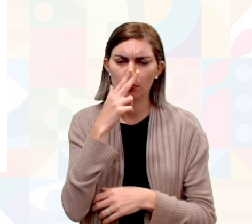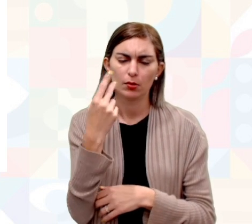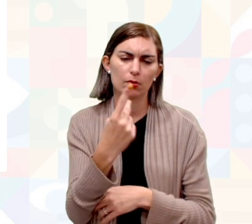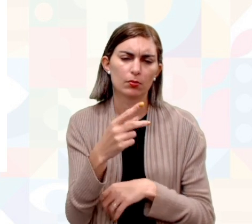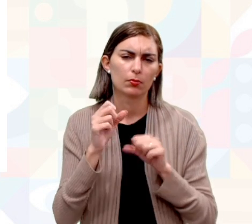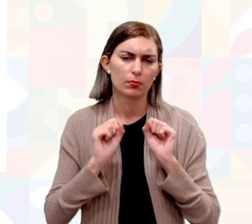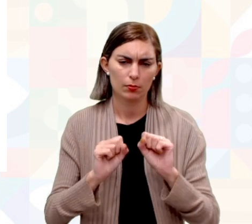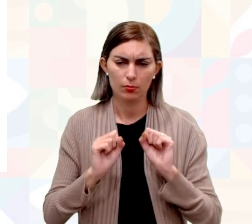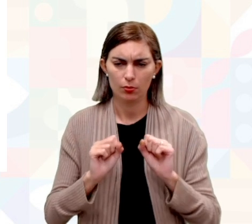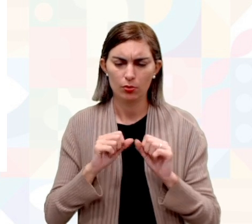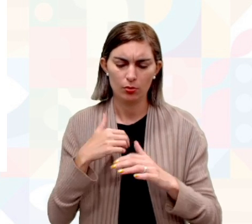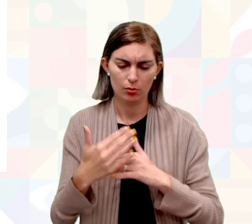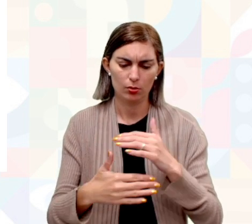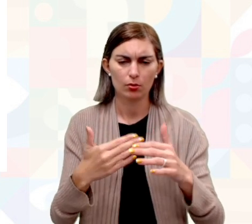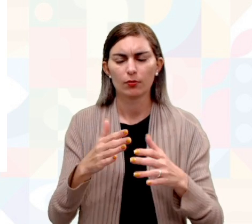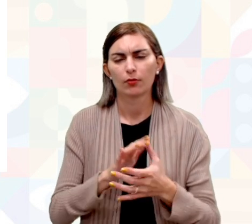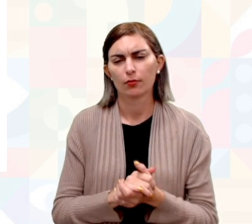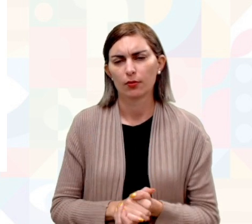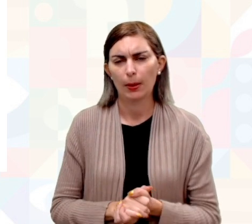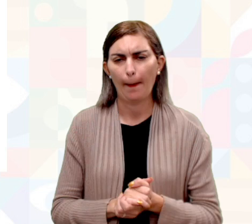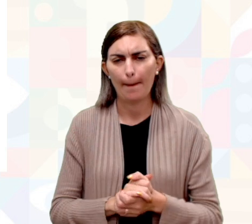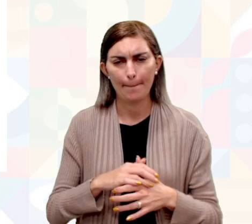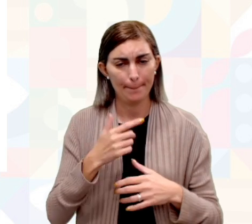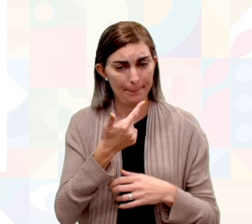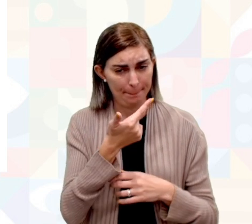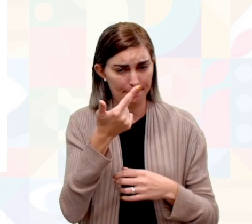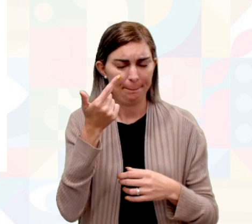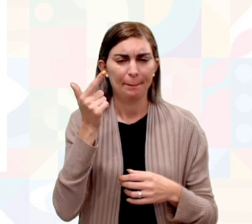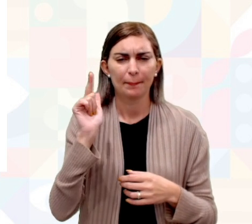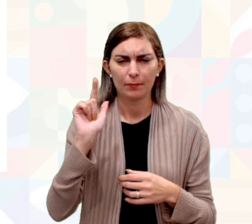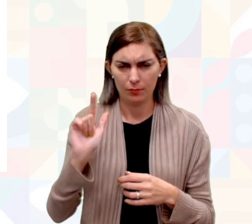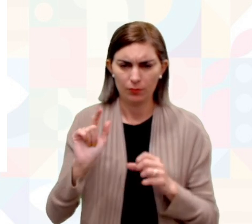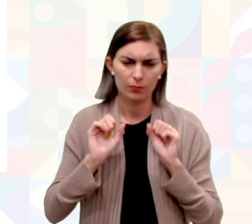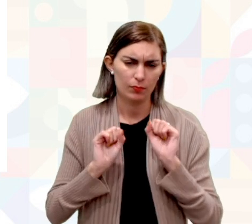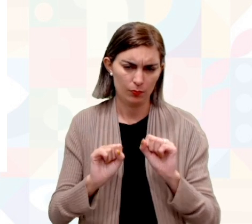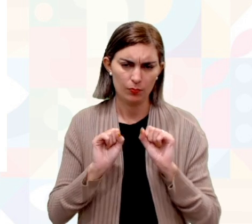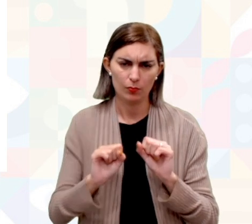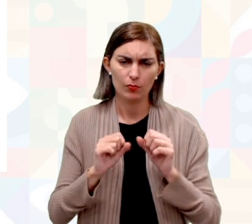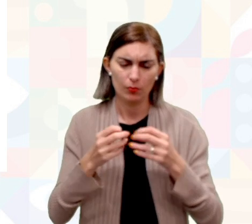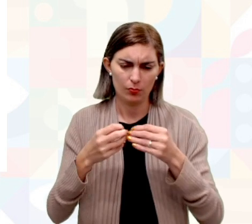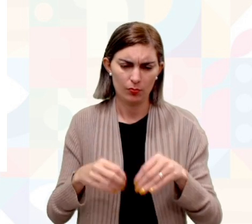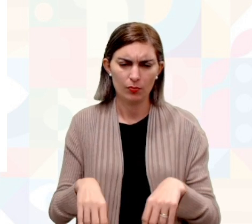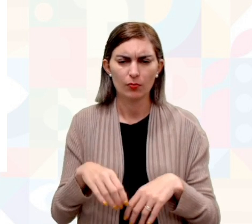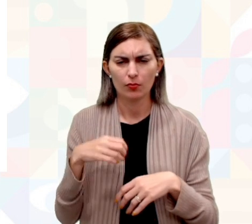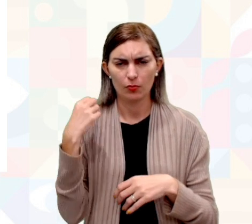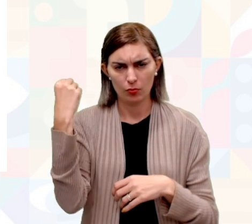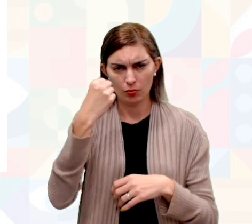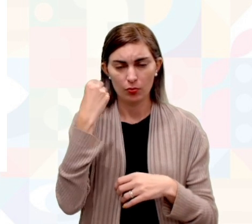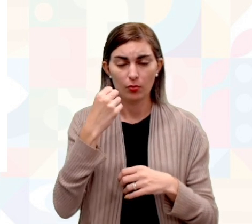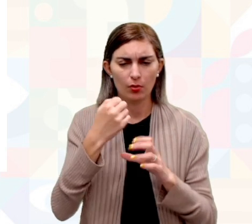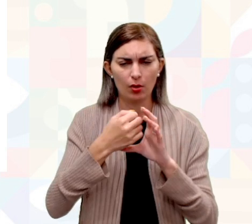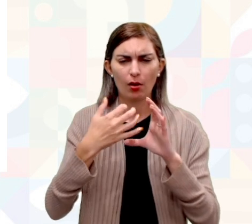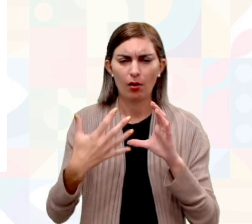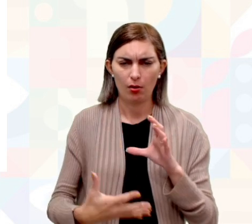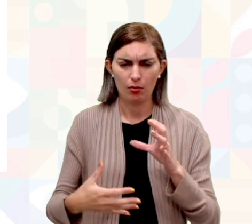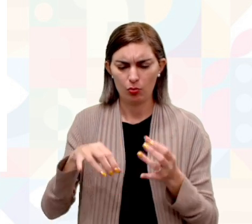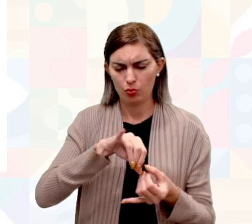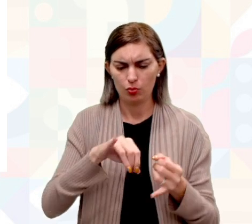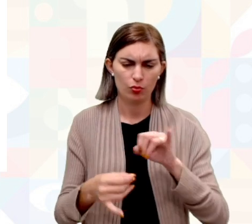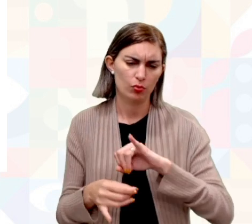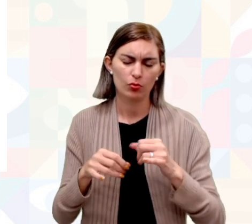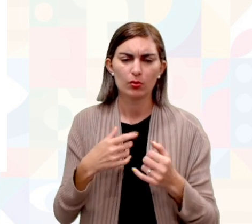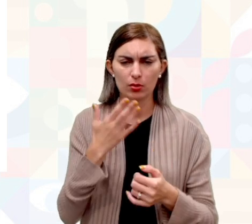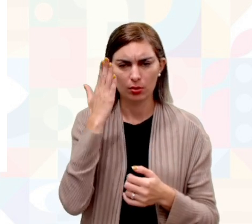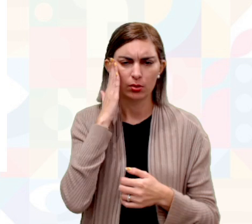possa desenvolver. Uma outra forma que pode interferir na gravidade é a característica da substância. A